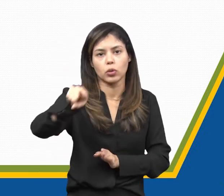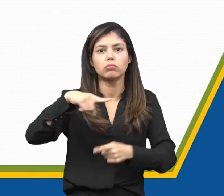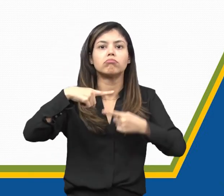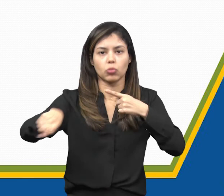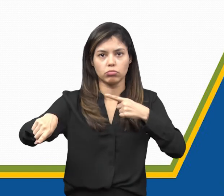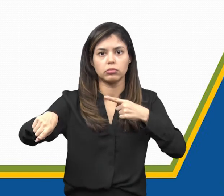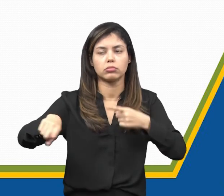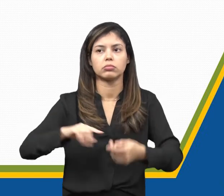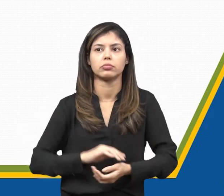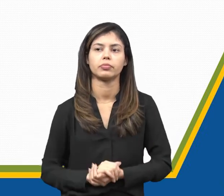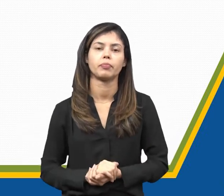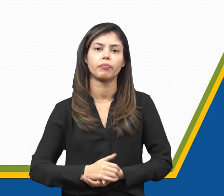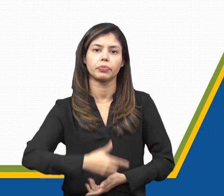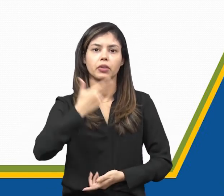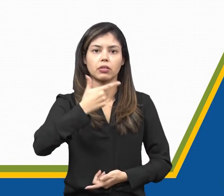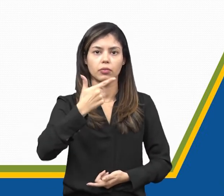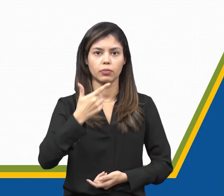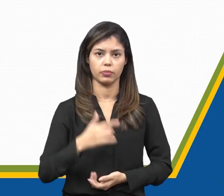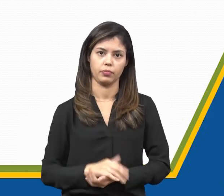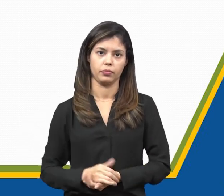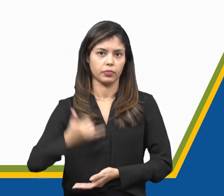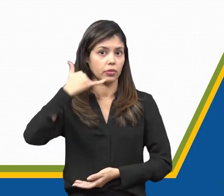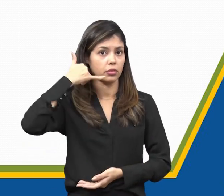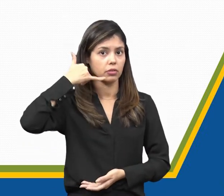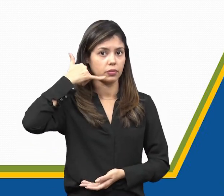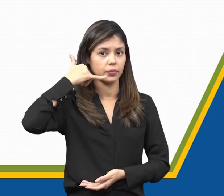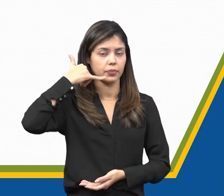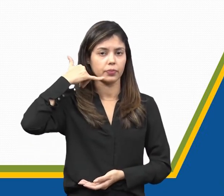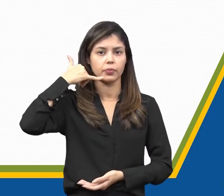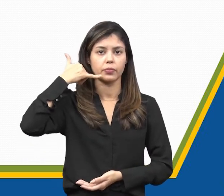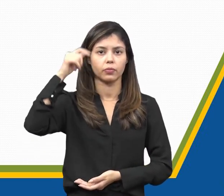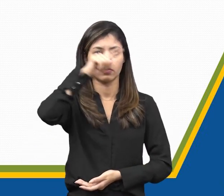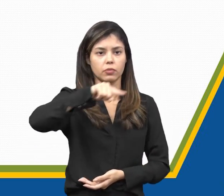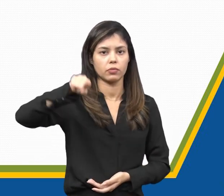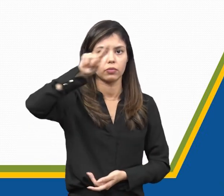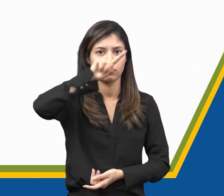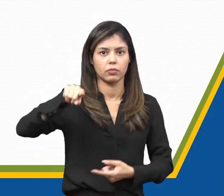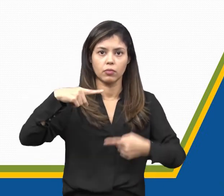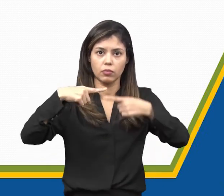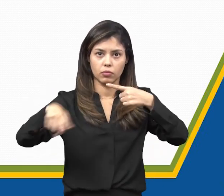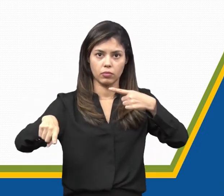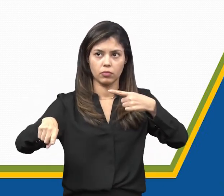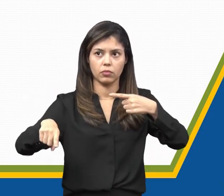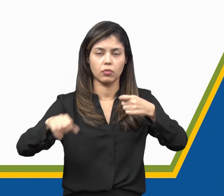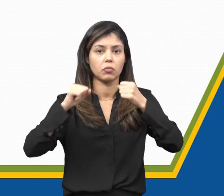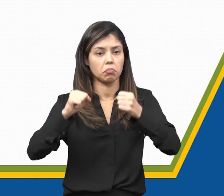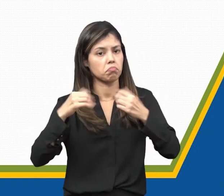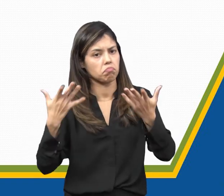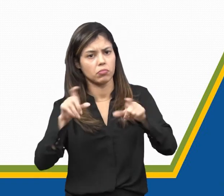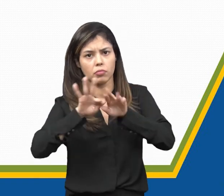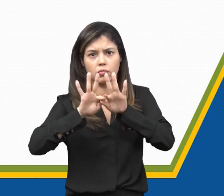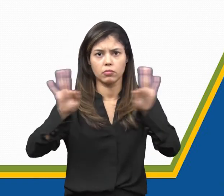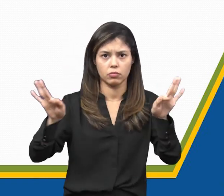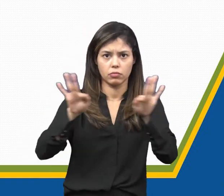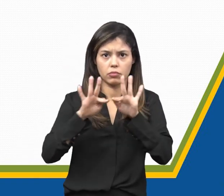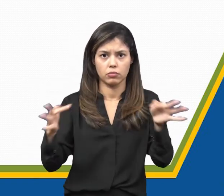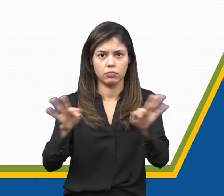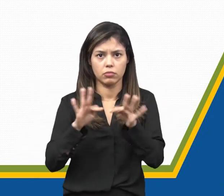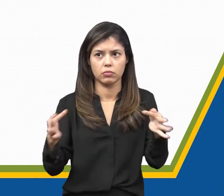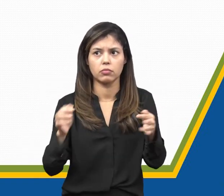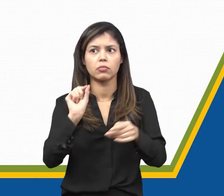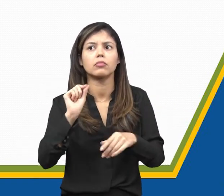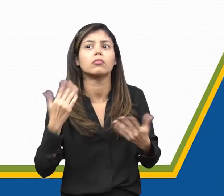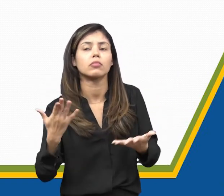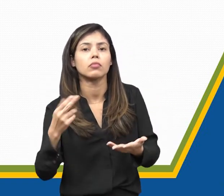local. Segundo cartaz, temos um celular e o símbolo de proibido. Possível frase dentro da utilização desse